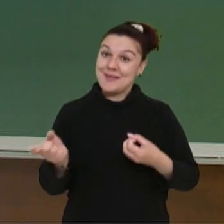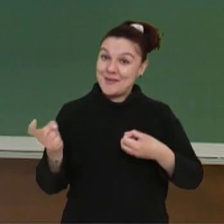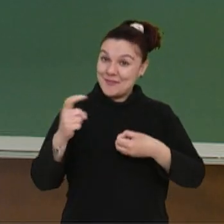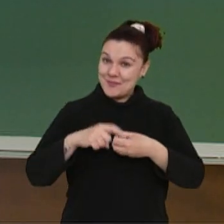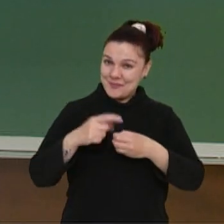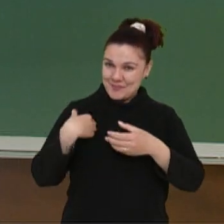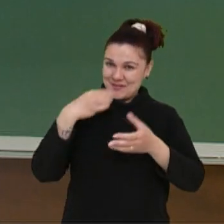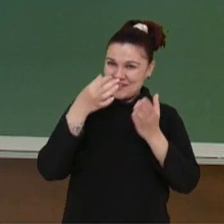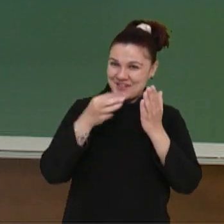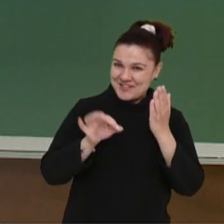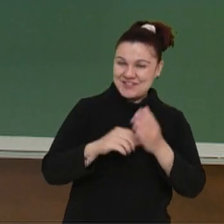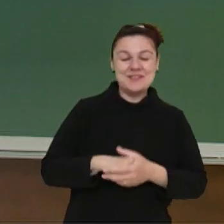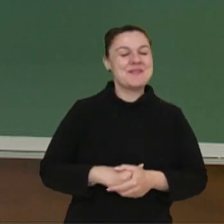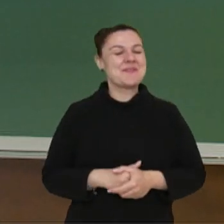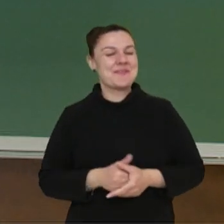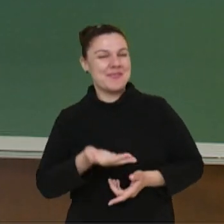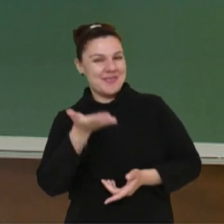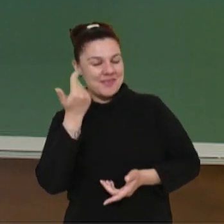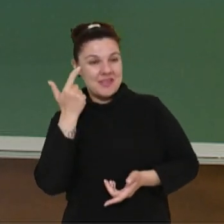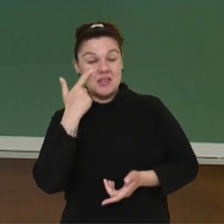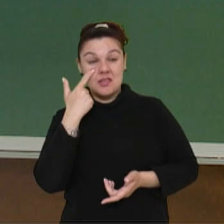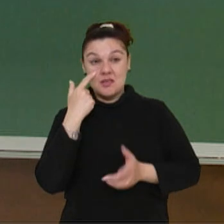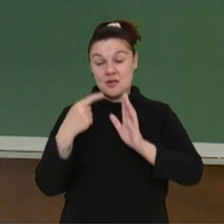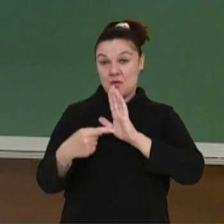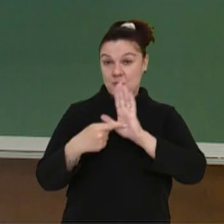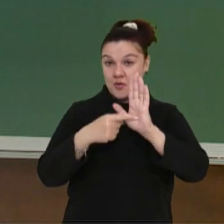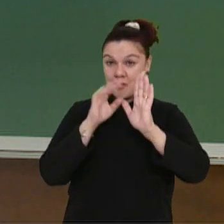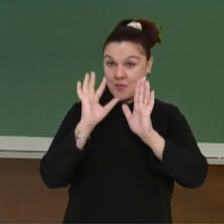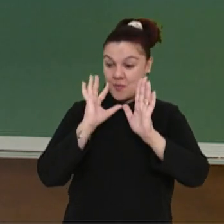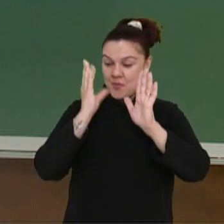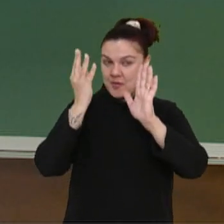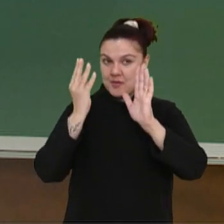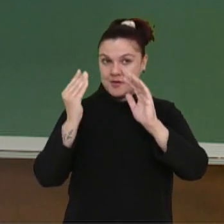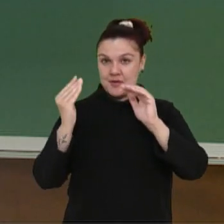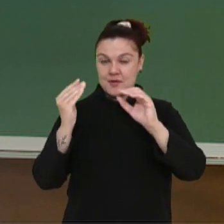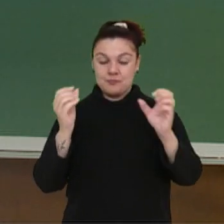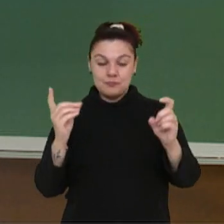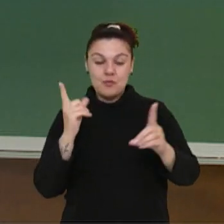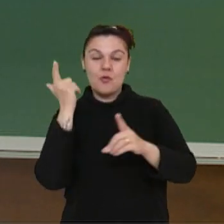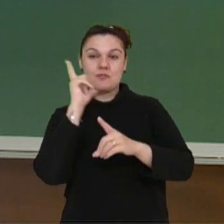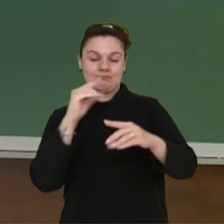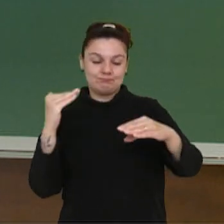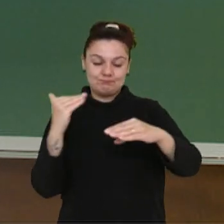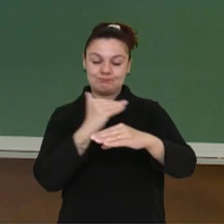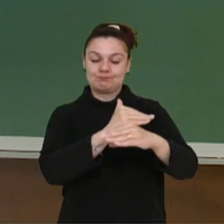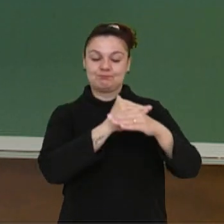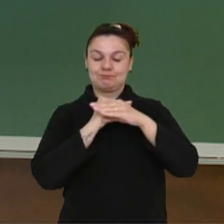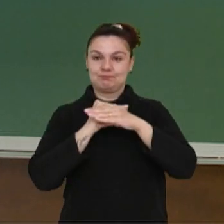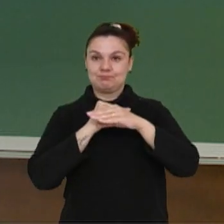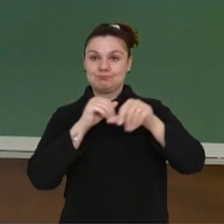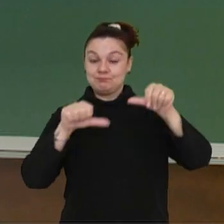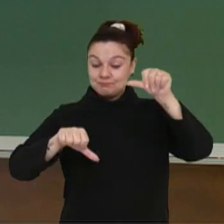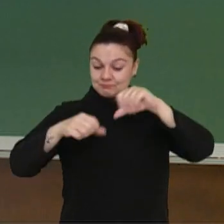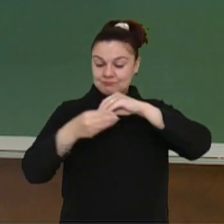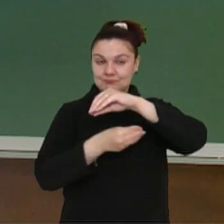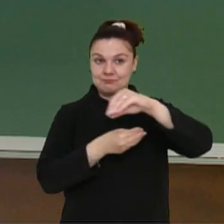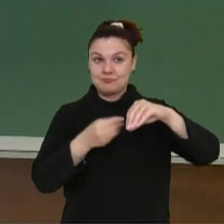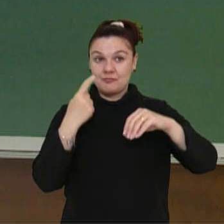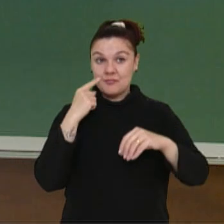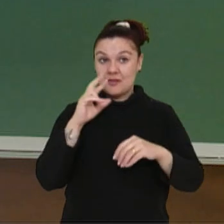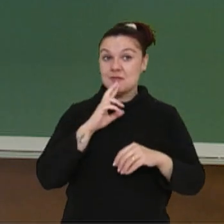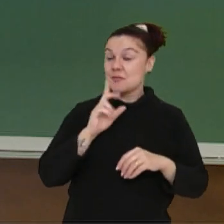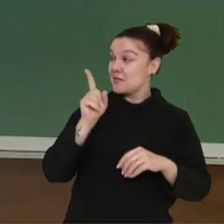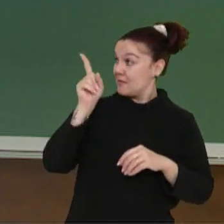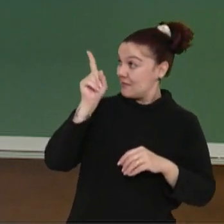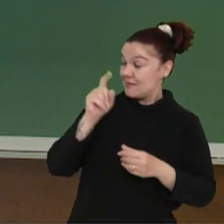Vamos para a correção? Olha só, para representar o que acontece quando se atinge o equilíbrio dentro daquela reação, a melhor